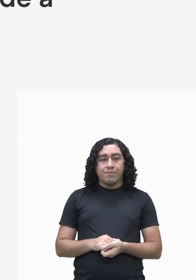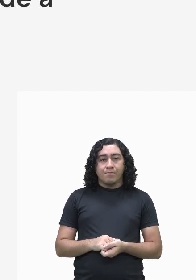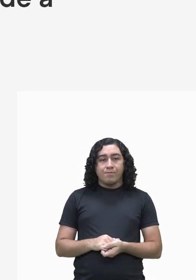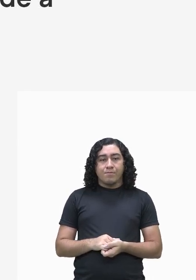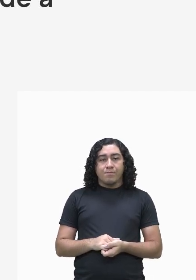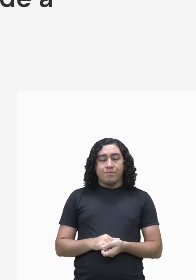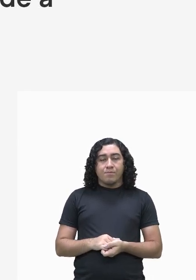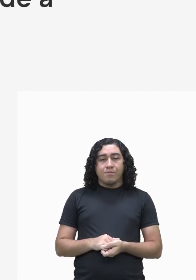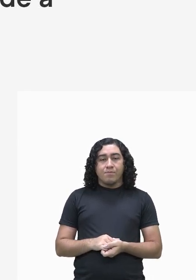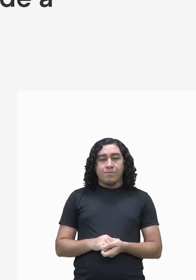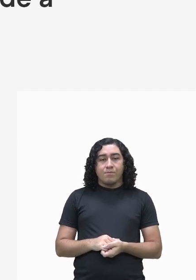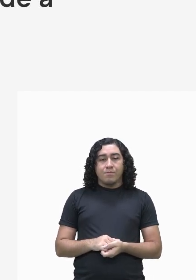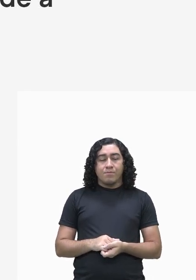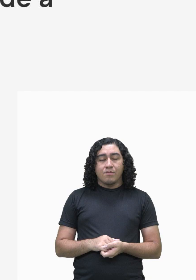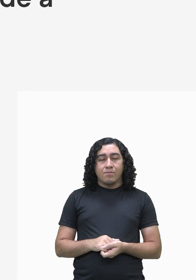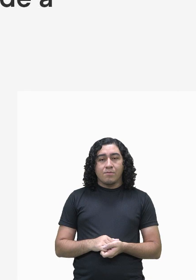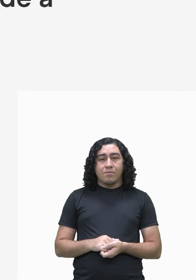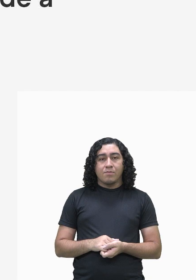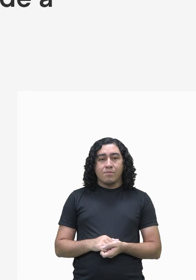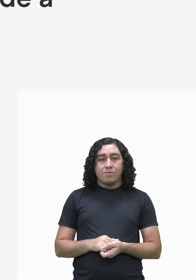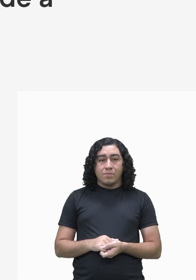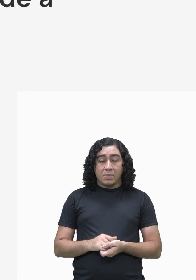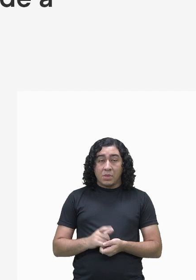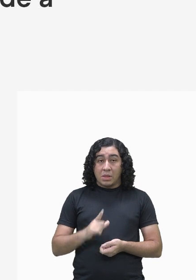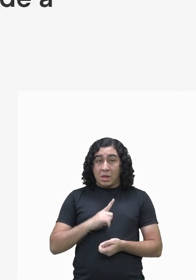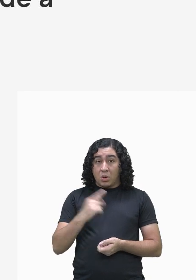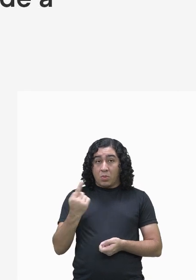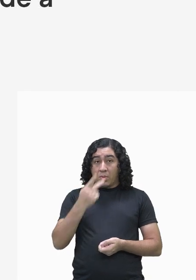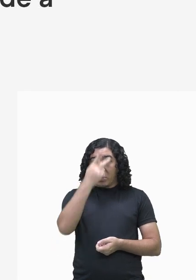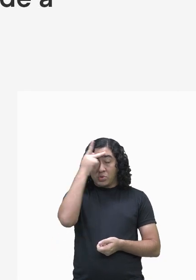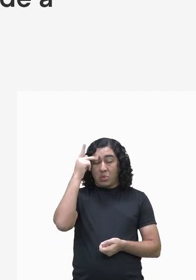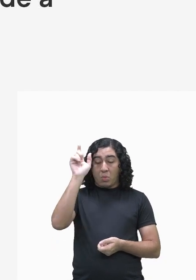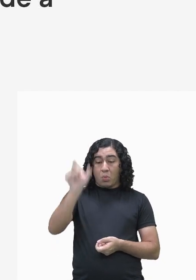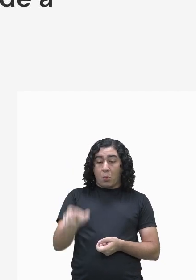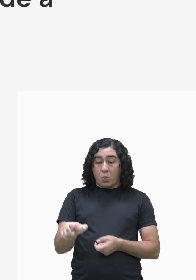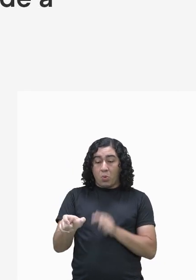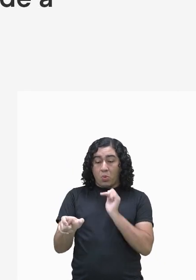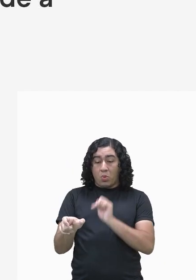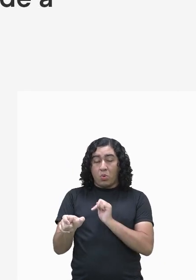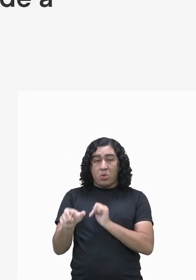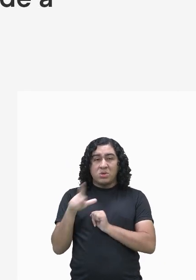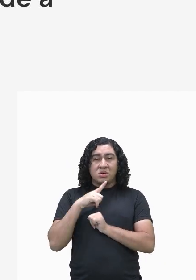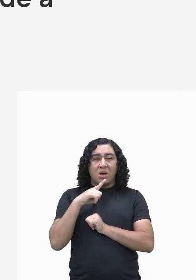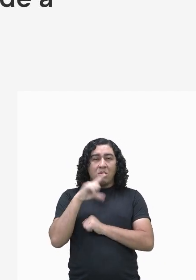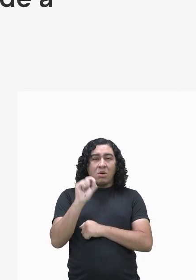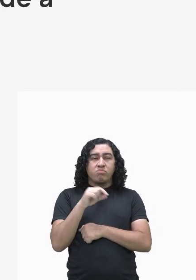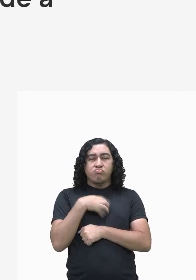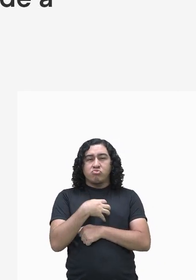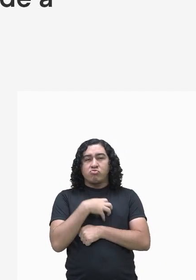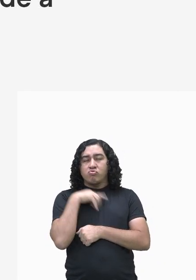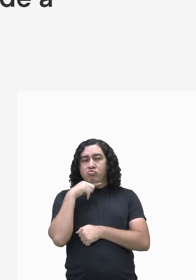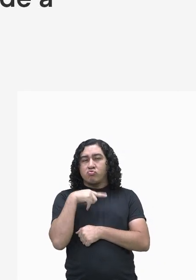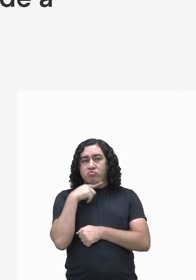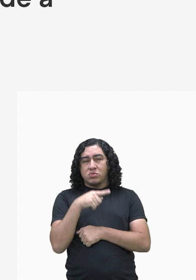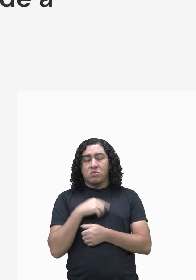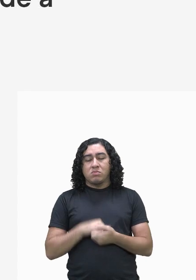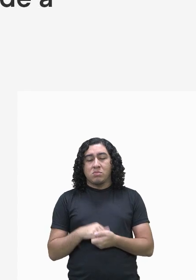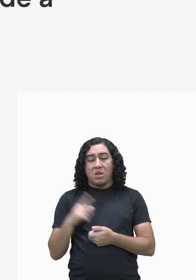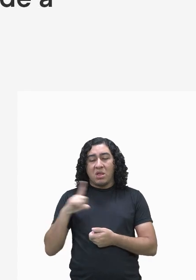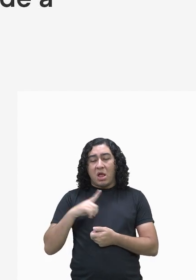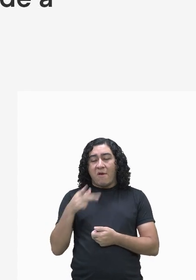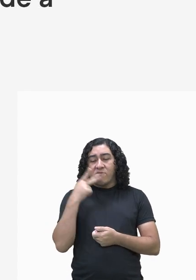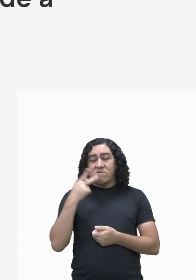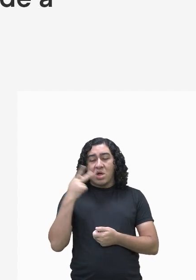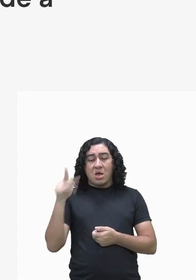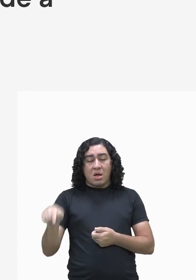determinado sujeito, vejam bem, um determinado sujeito contrariado, né? Ele disse uma coisa, não é